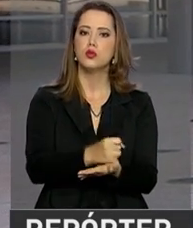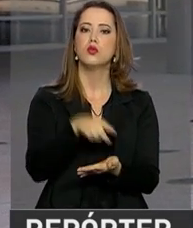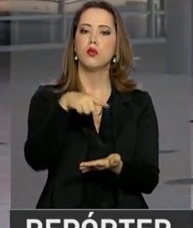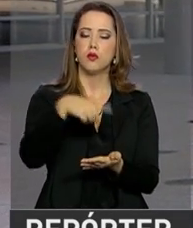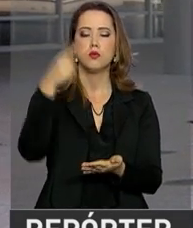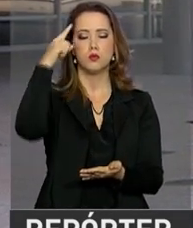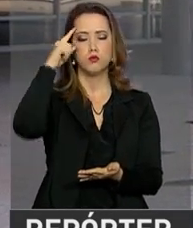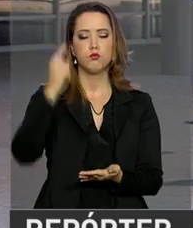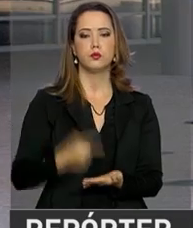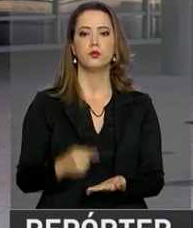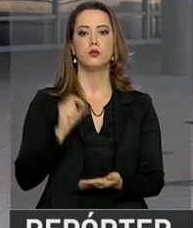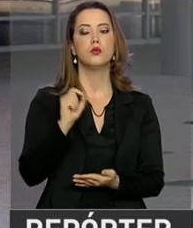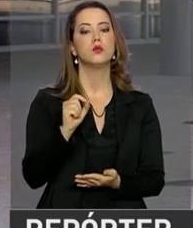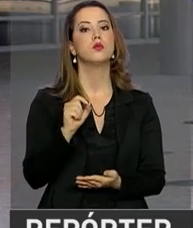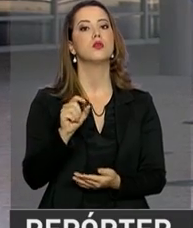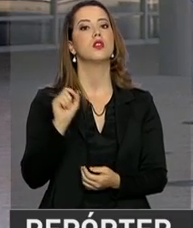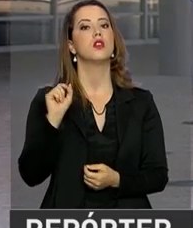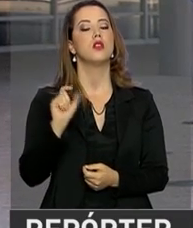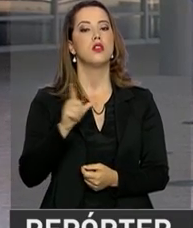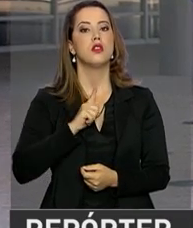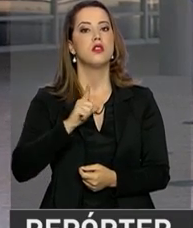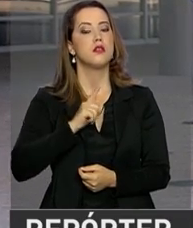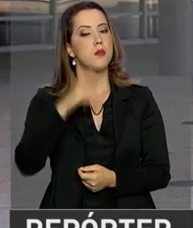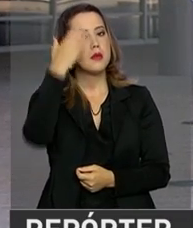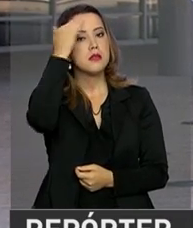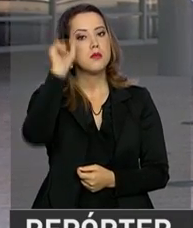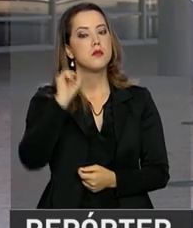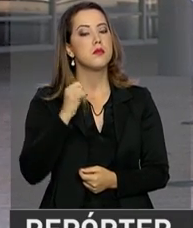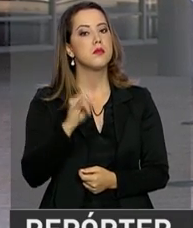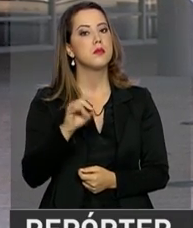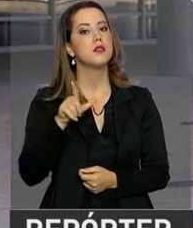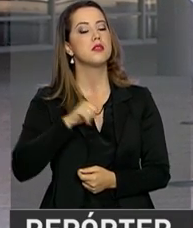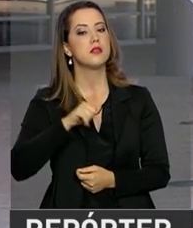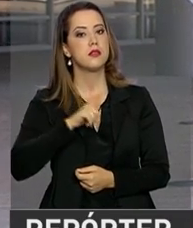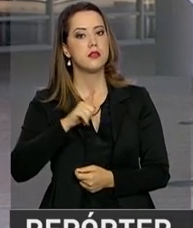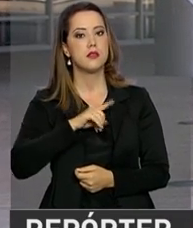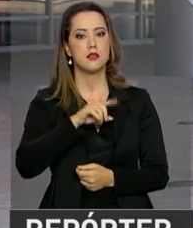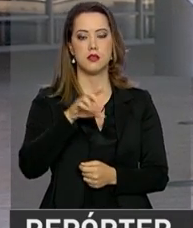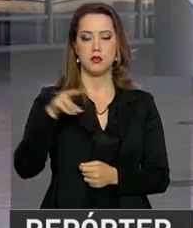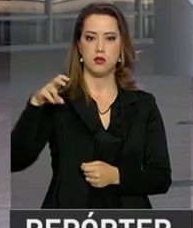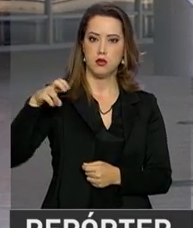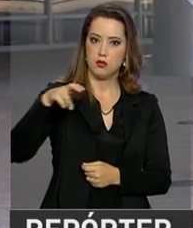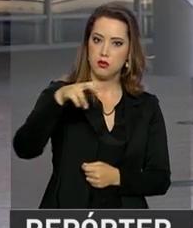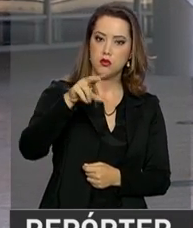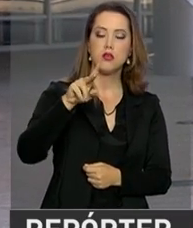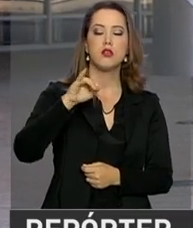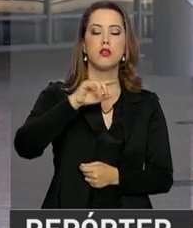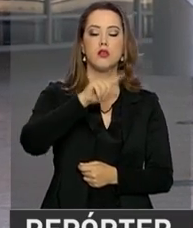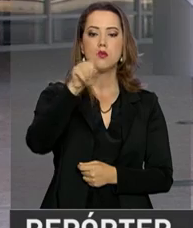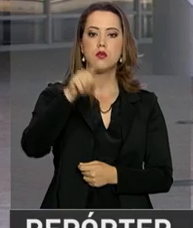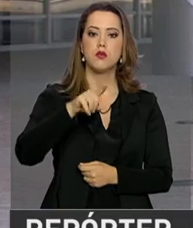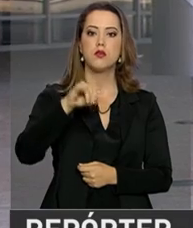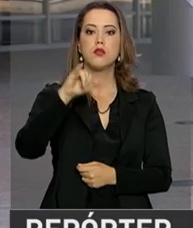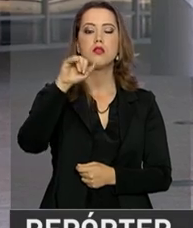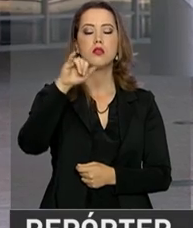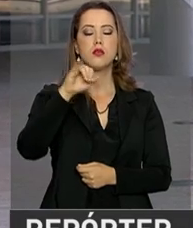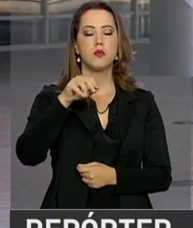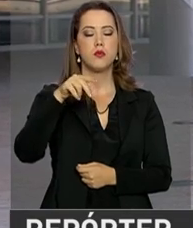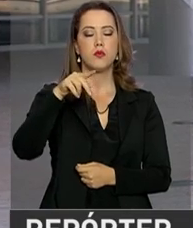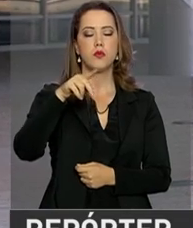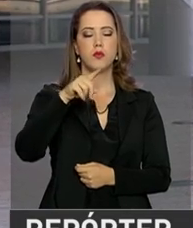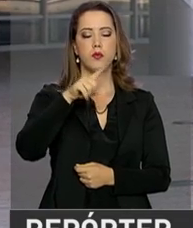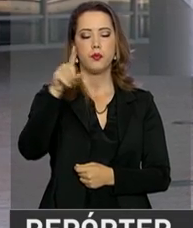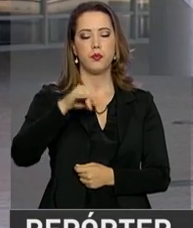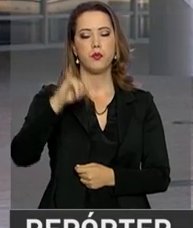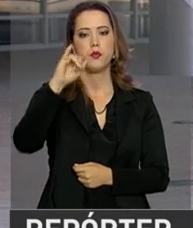beneficiários a cobertura para detectar a a infecção pelo vírus da zica os planos de saúde tem um prazo de 30